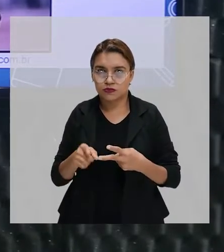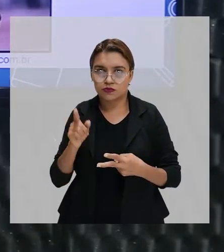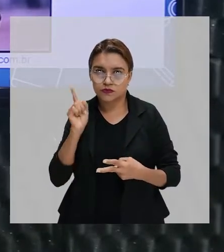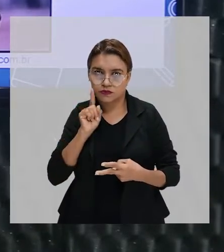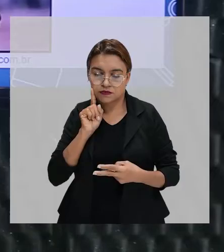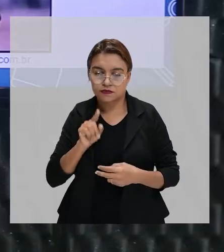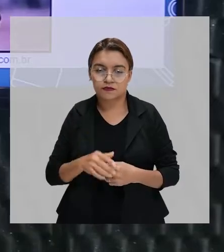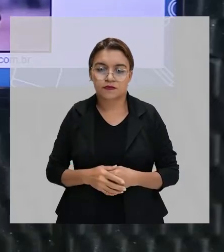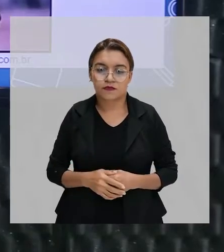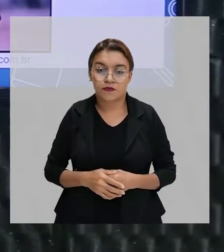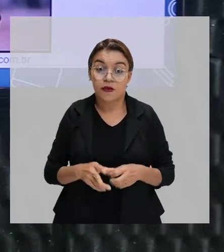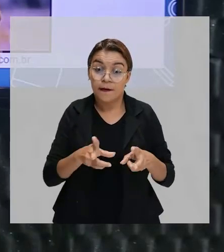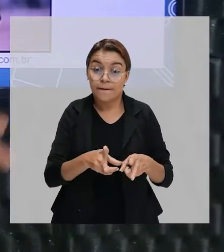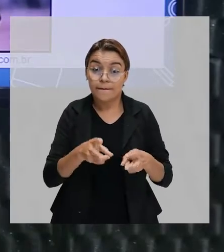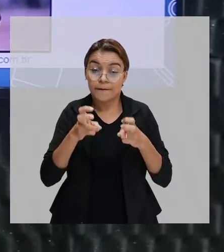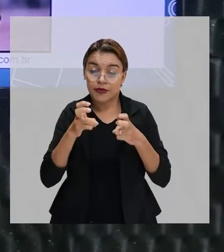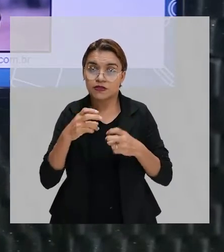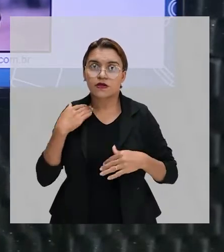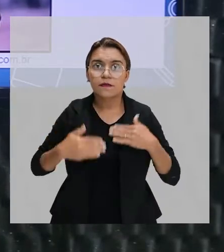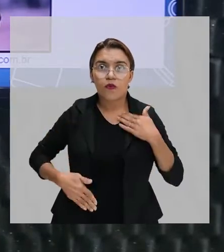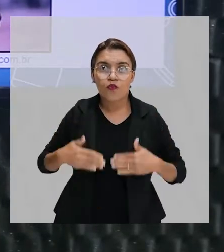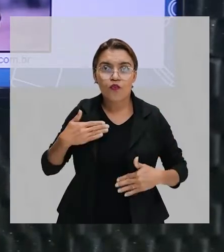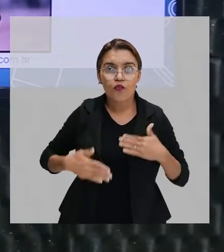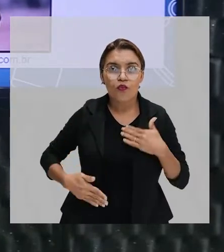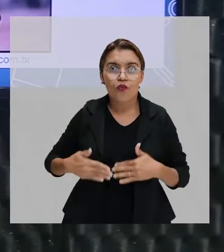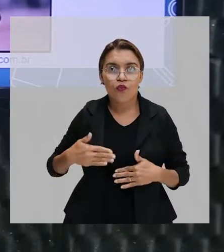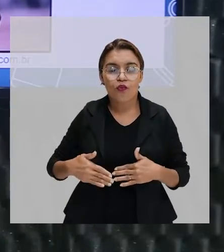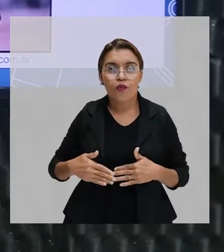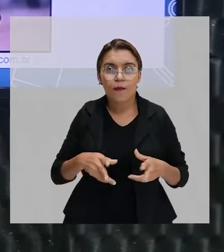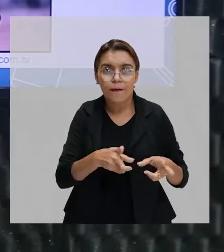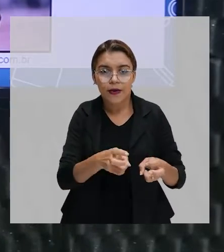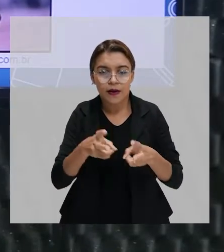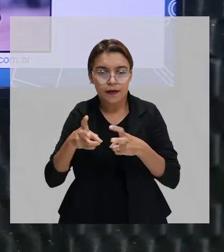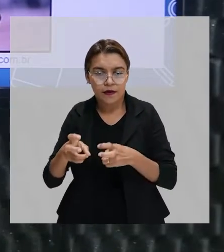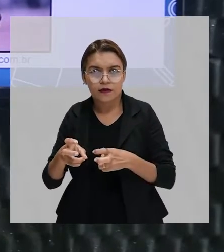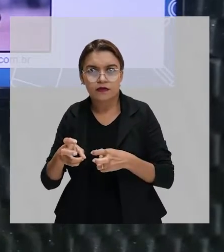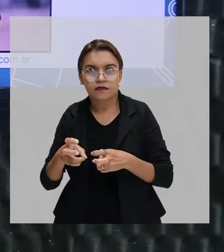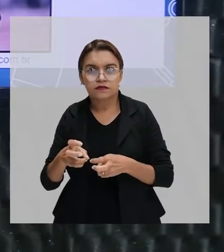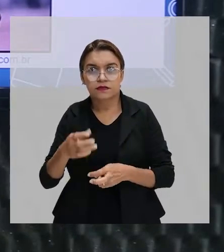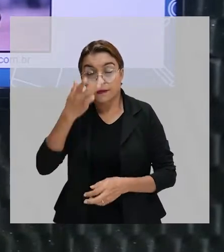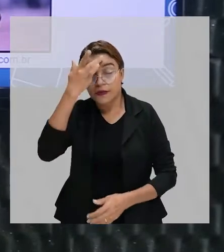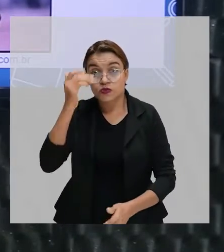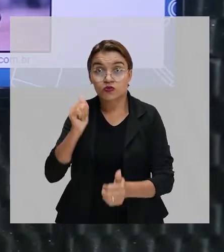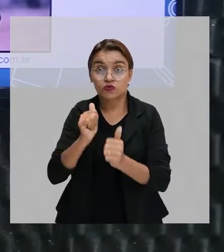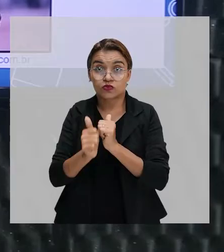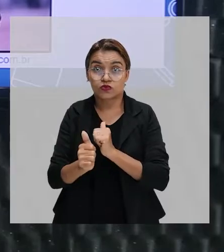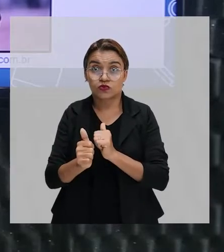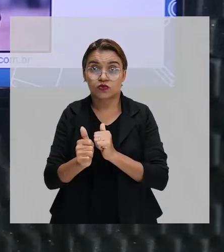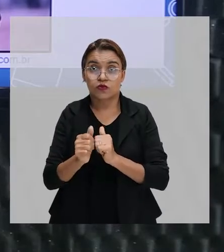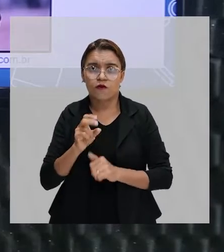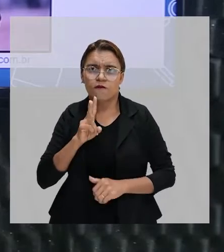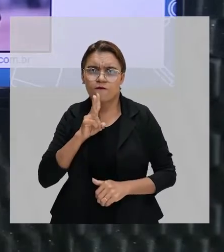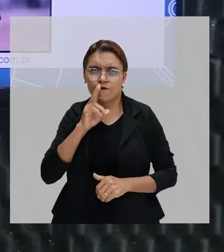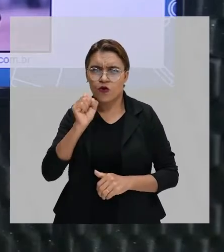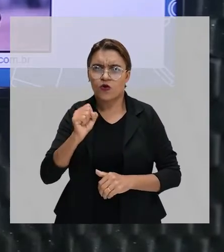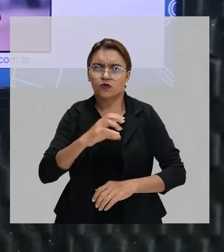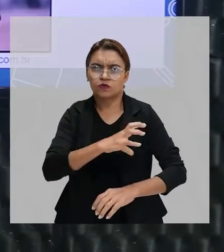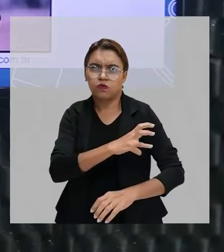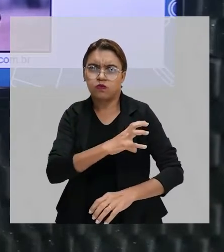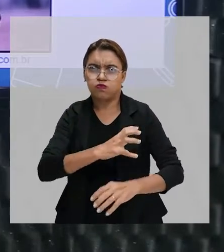perceba composição corporal desses atletas são atletas fortes são atletas musculosos